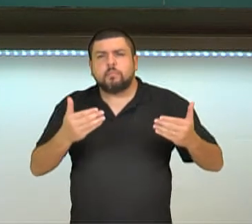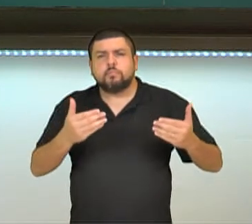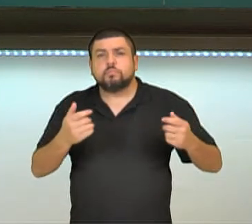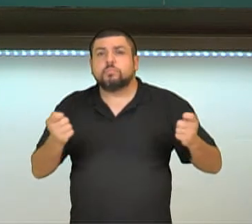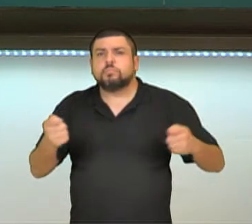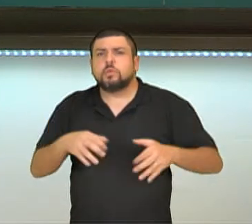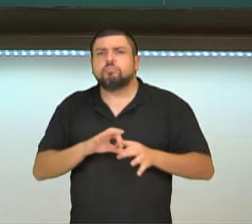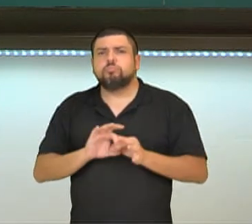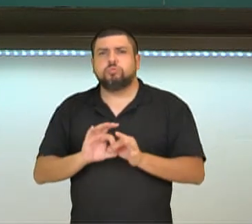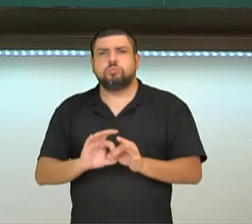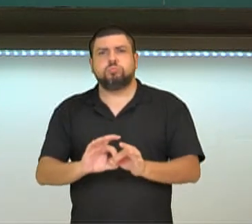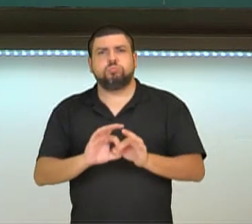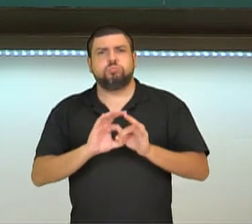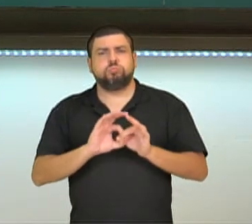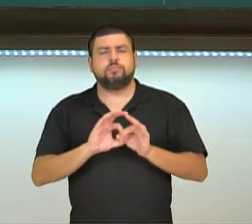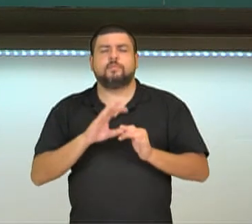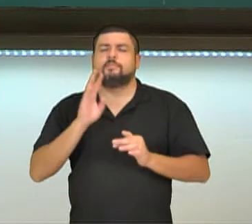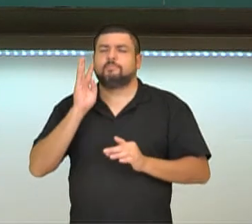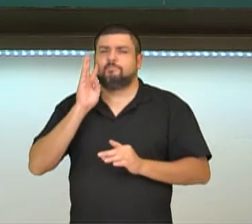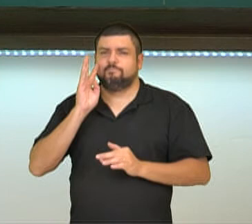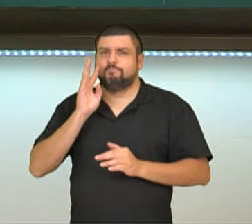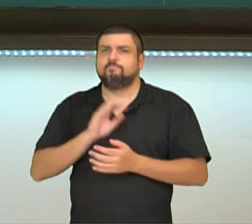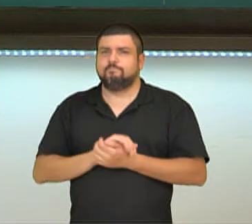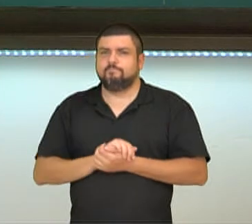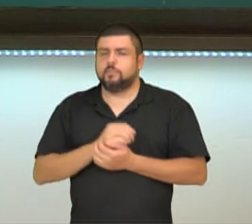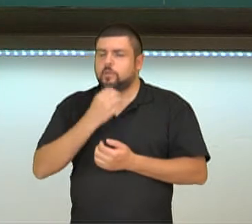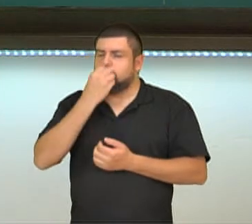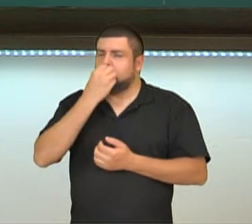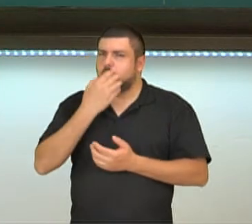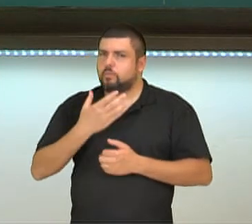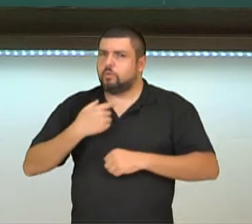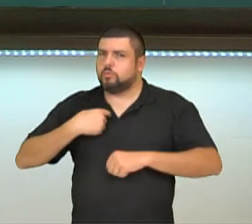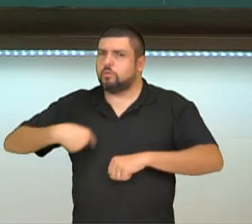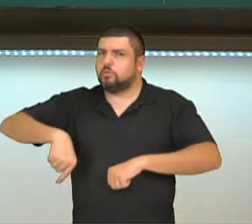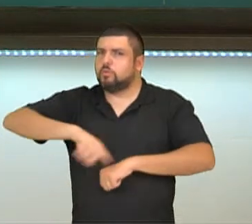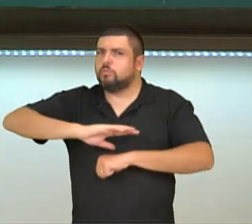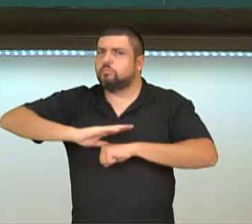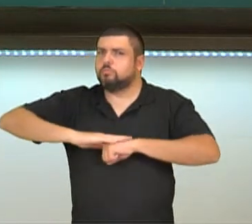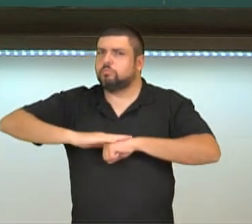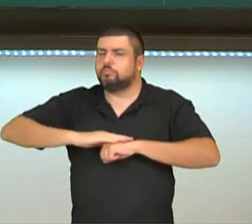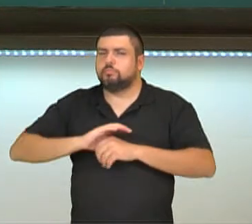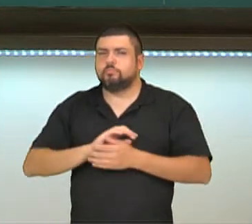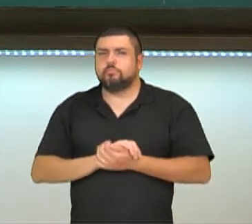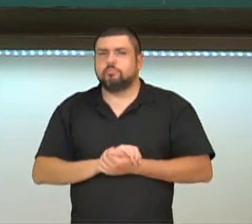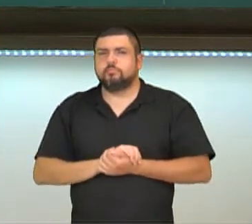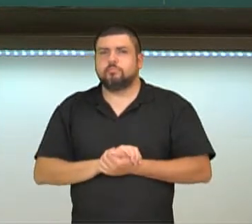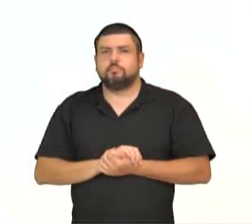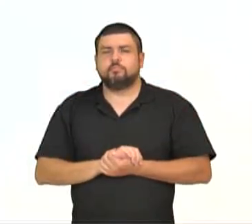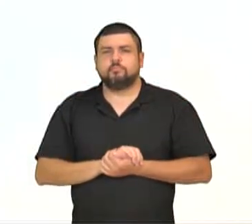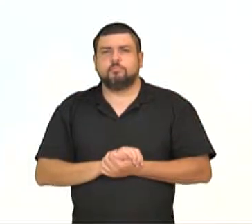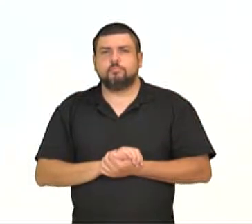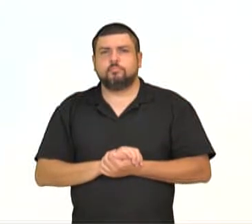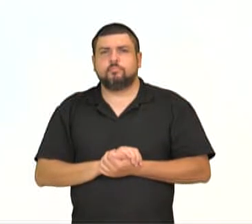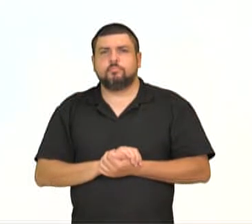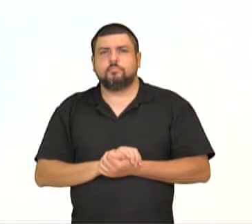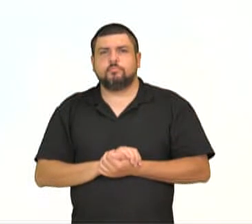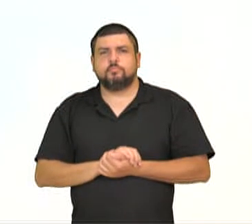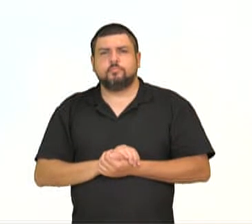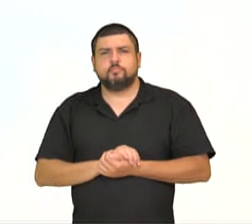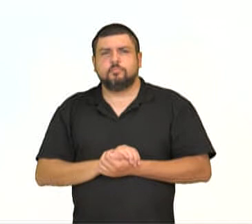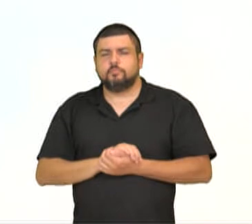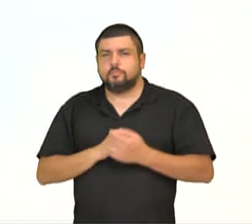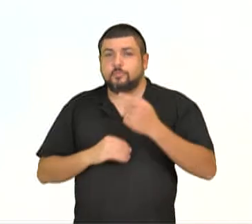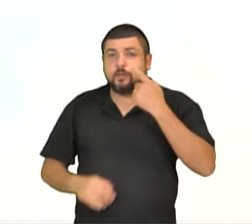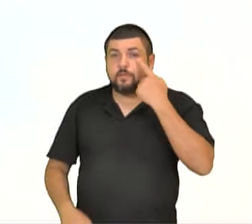estreito e fica tudo muito legal. Isso depende muito da gente, tá certo? Olha só, pessoal, você já conhecia